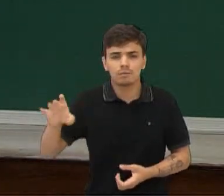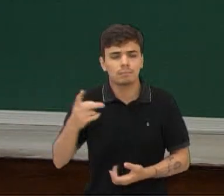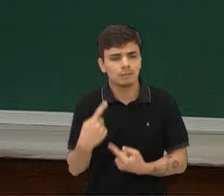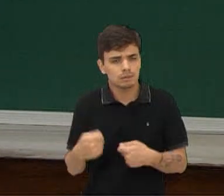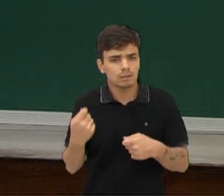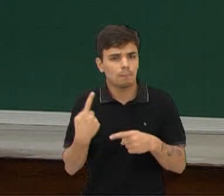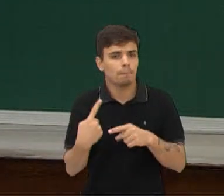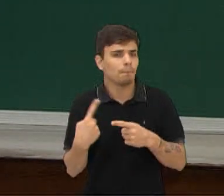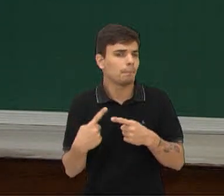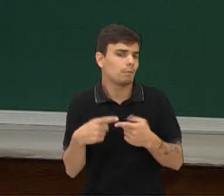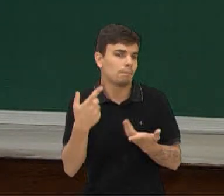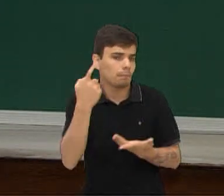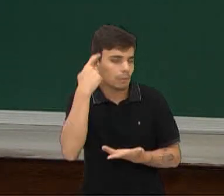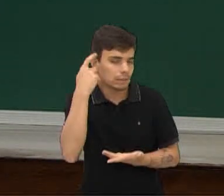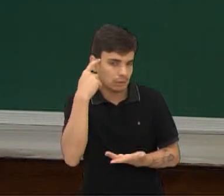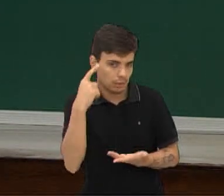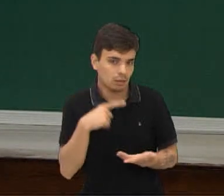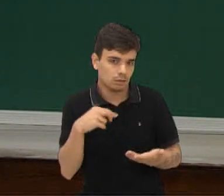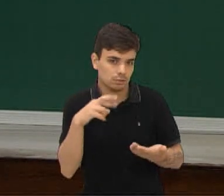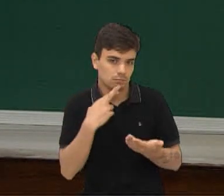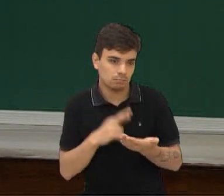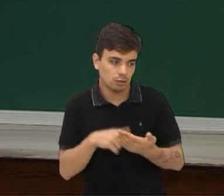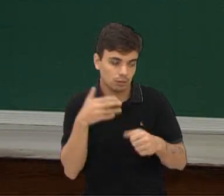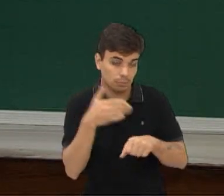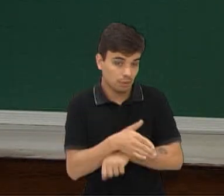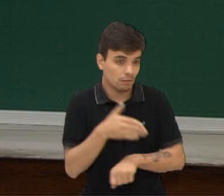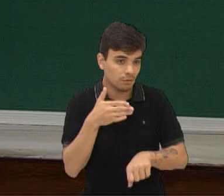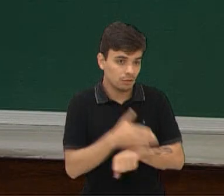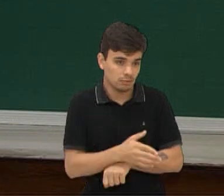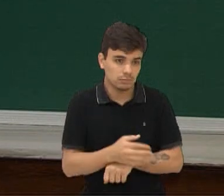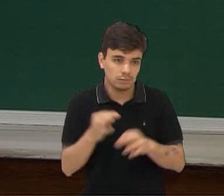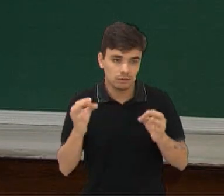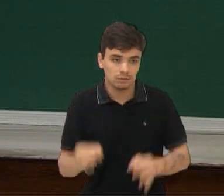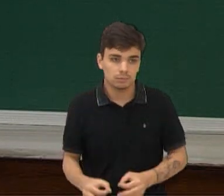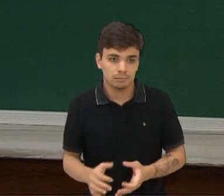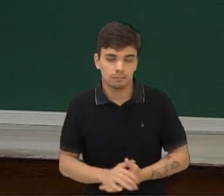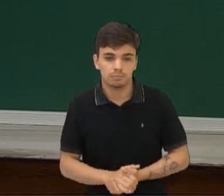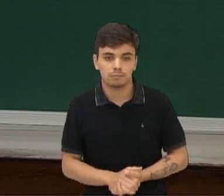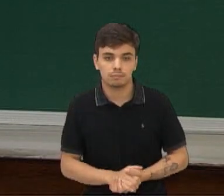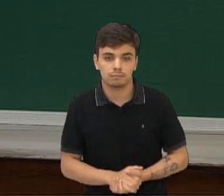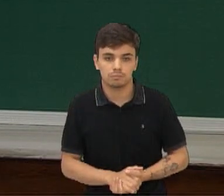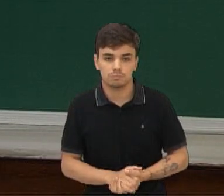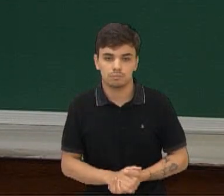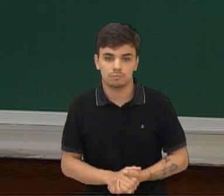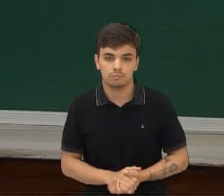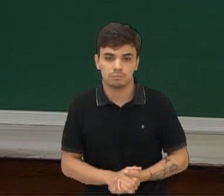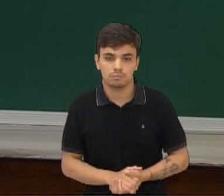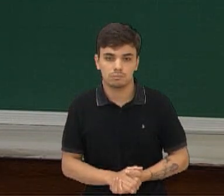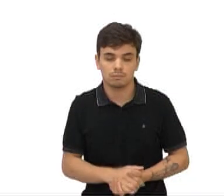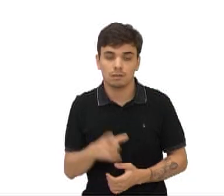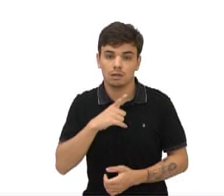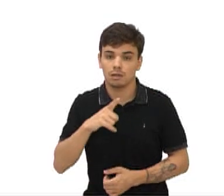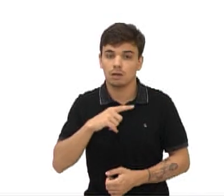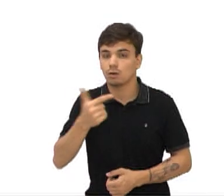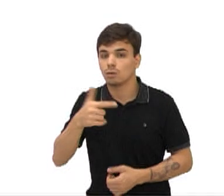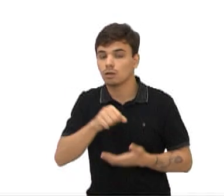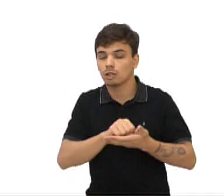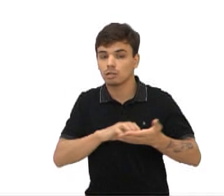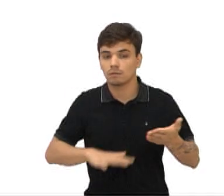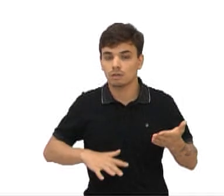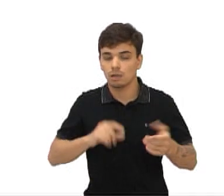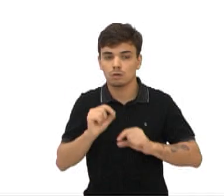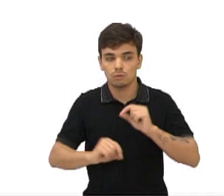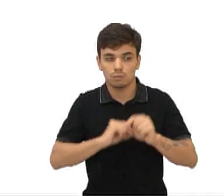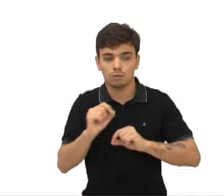Tem as respostas para a intervenção? Se tem as respostas, tá certo. Tem um exercício aqui. O que